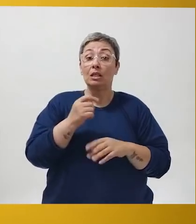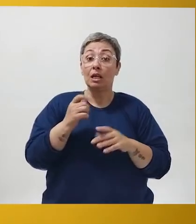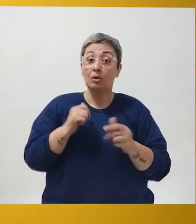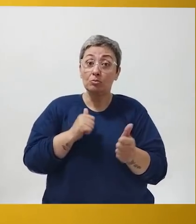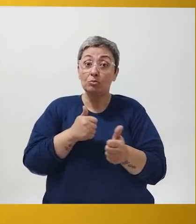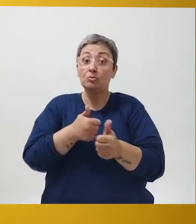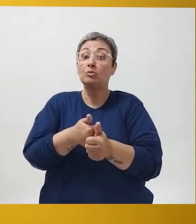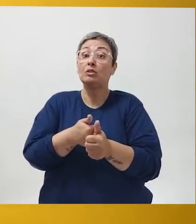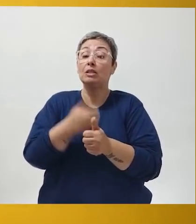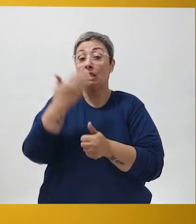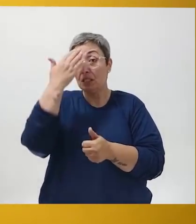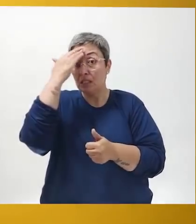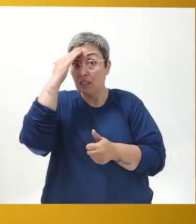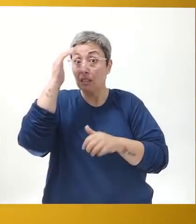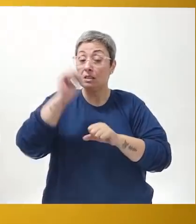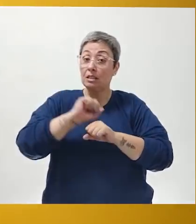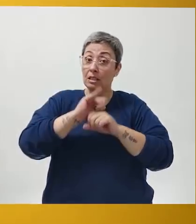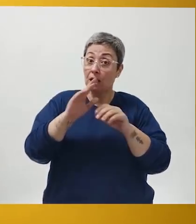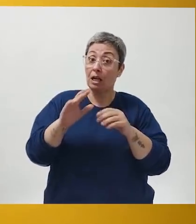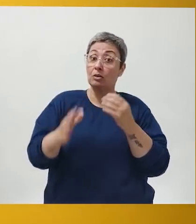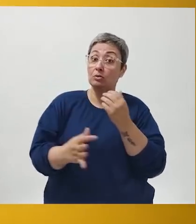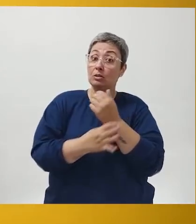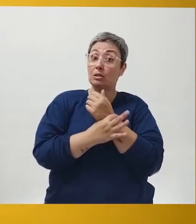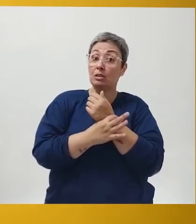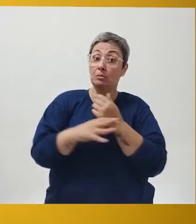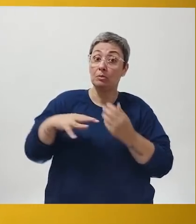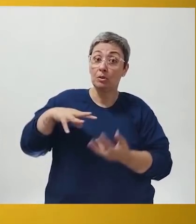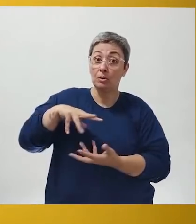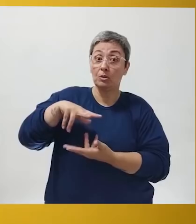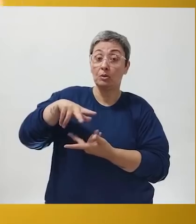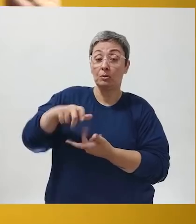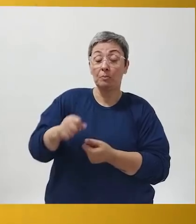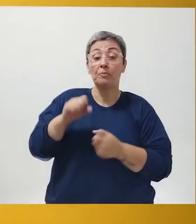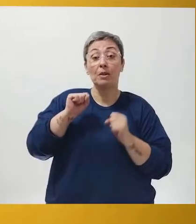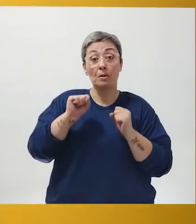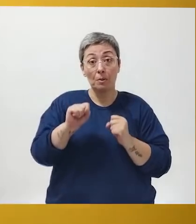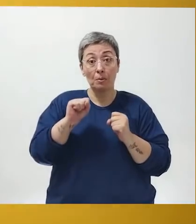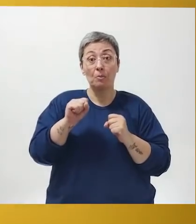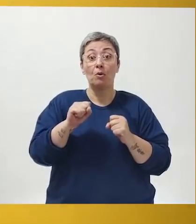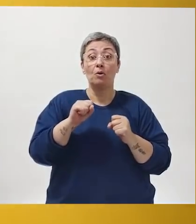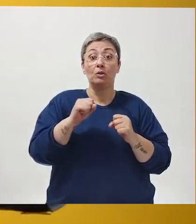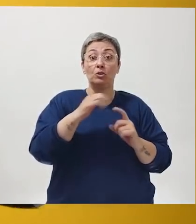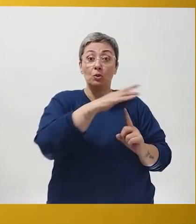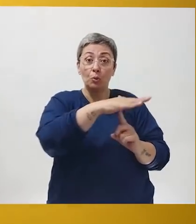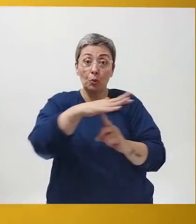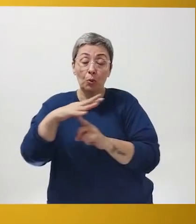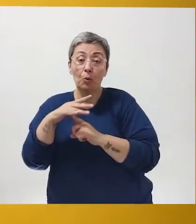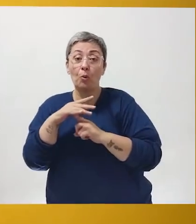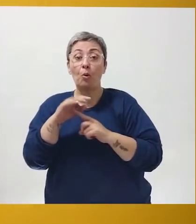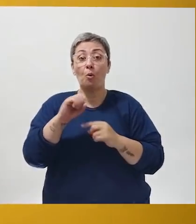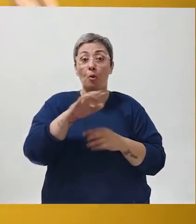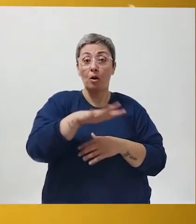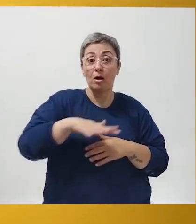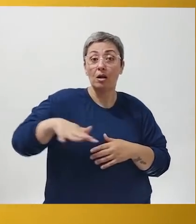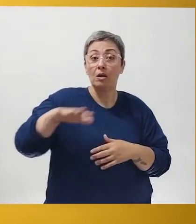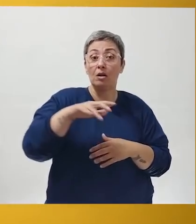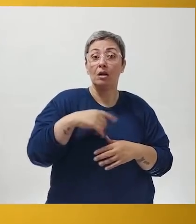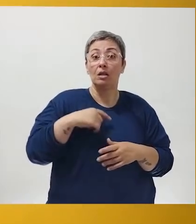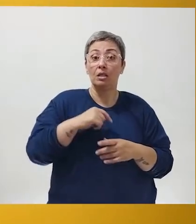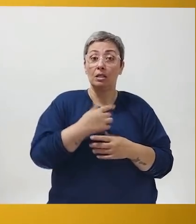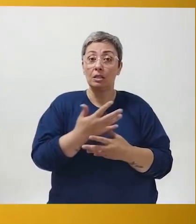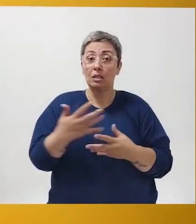atividade de que forma? Tanto, né, na escarificação do solo, afofar um pouquinho a terra, porque muitas vezes